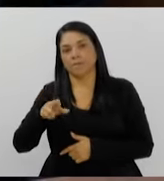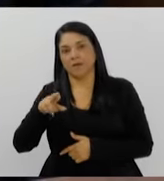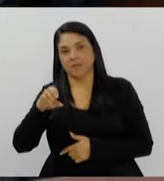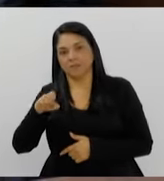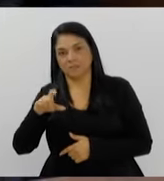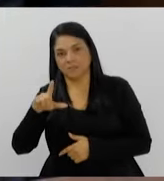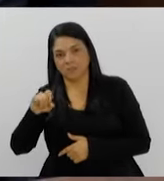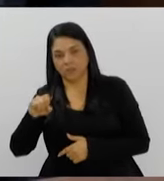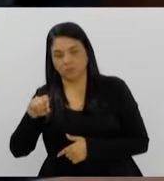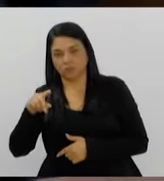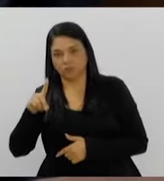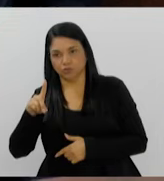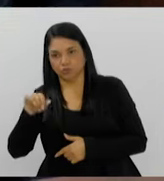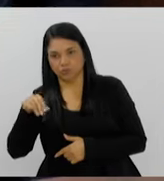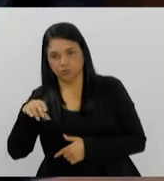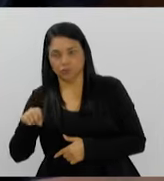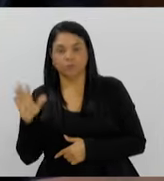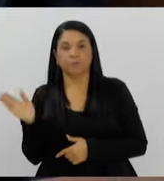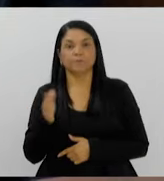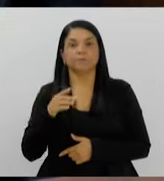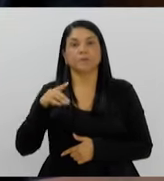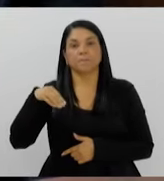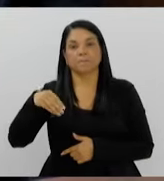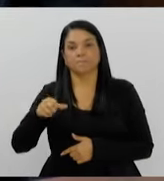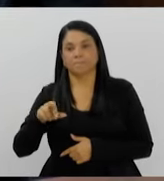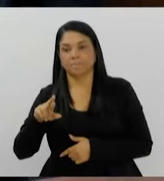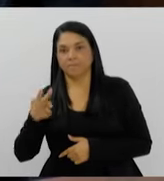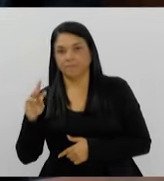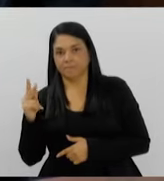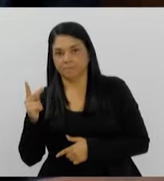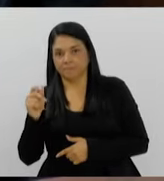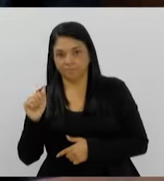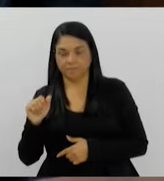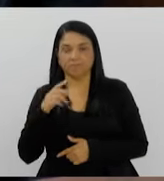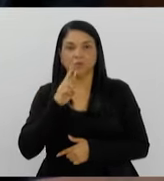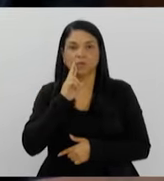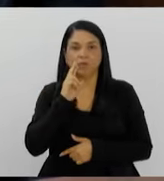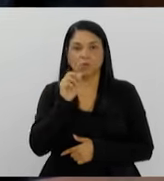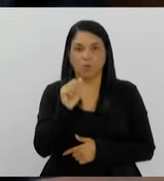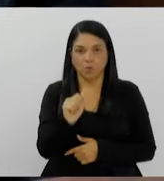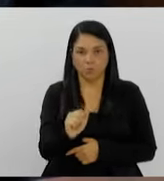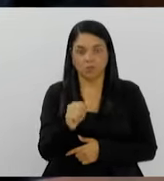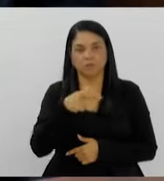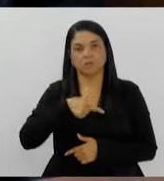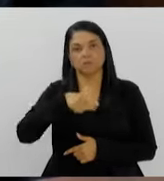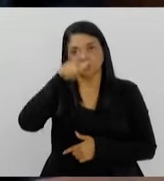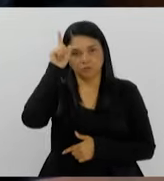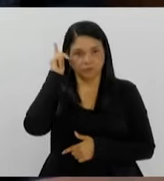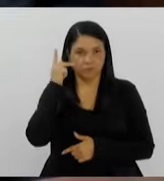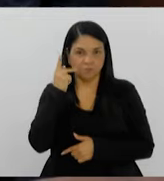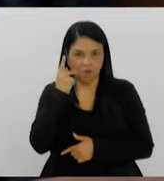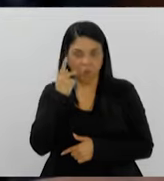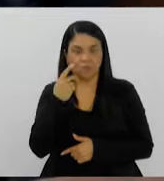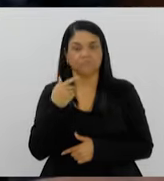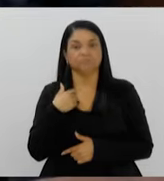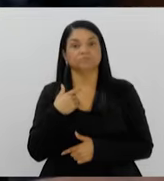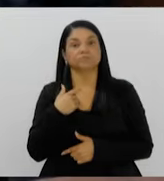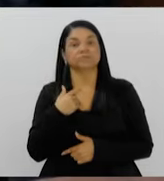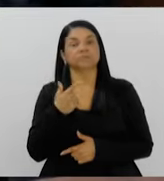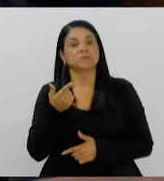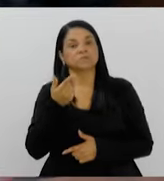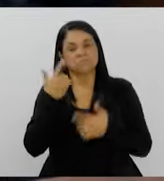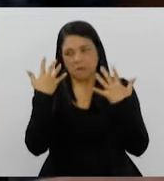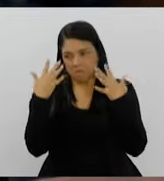rodo am correram atrás e eu quero dizer que a justiça foi feita parcialmente na